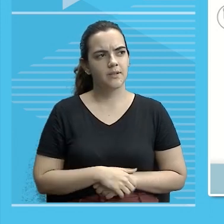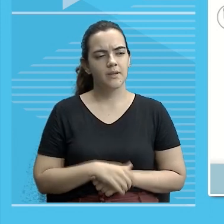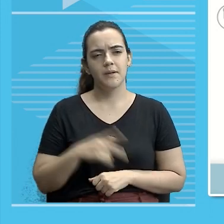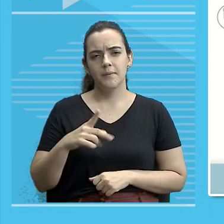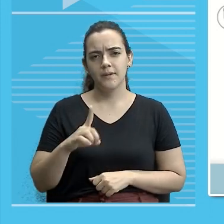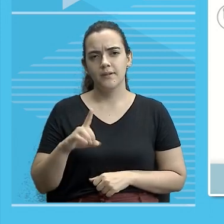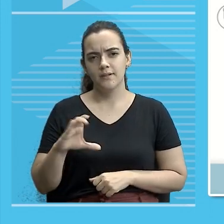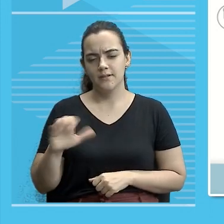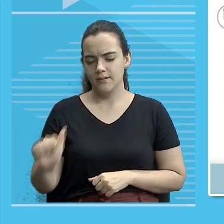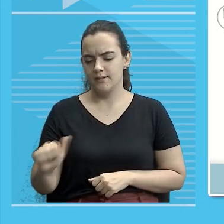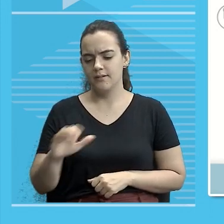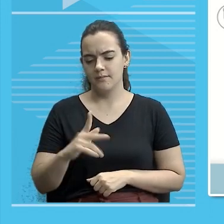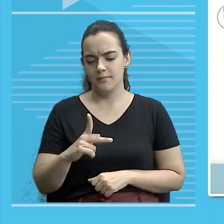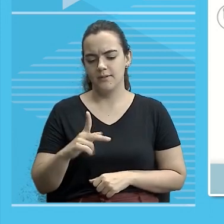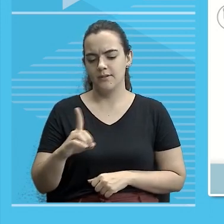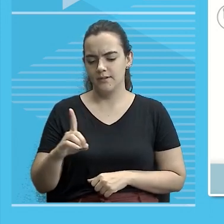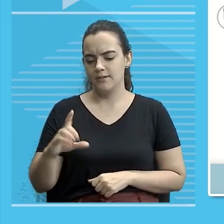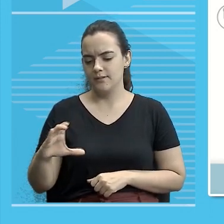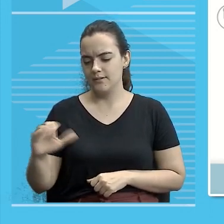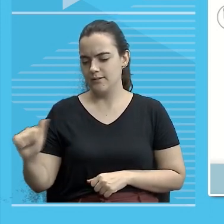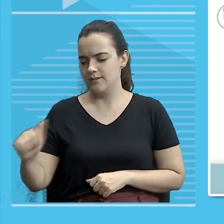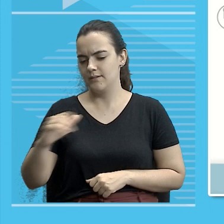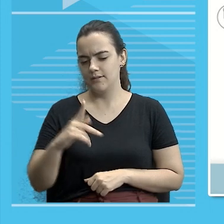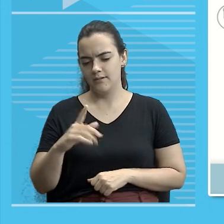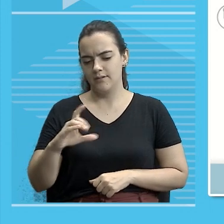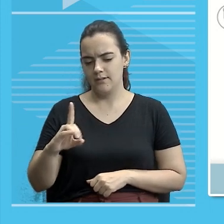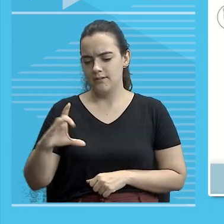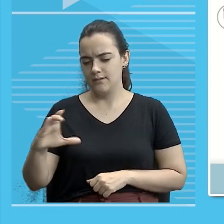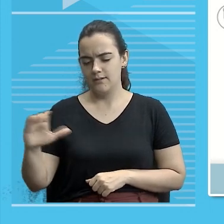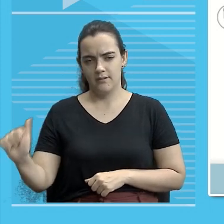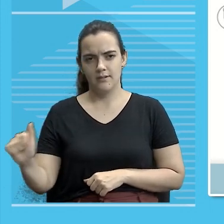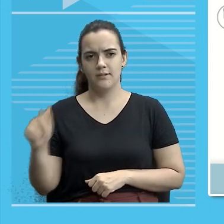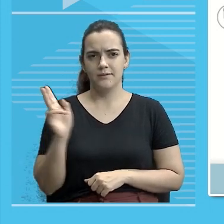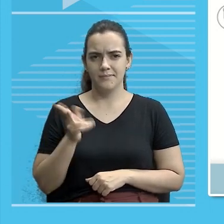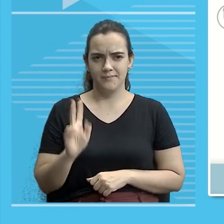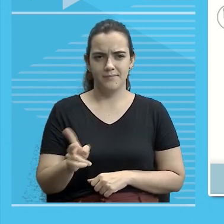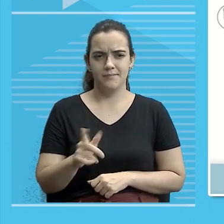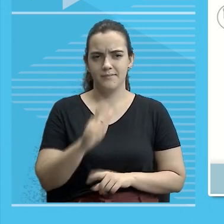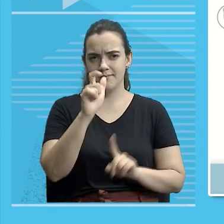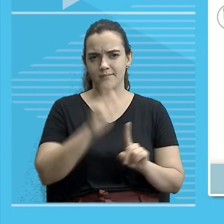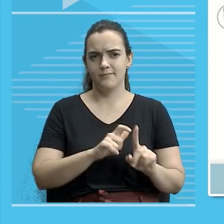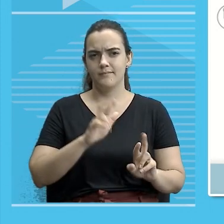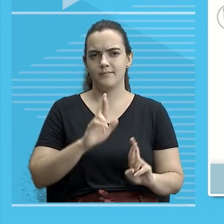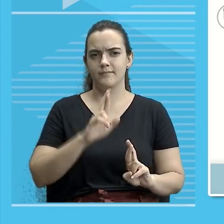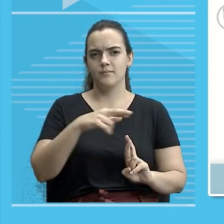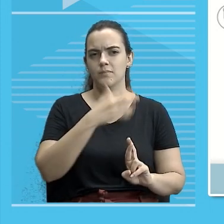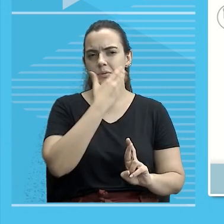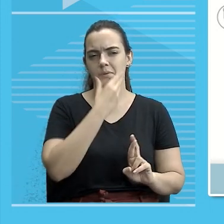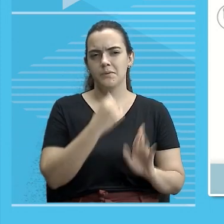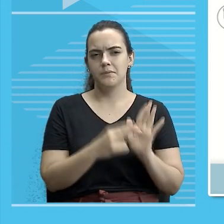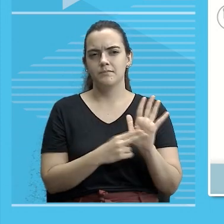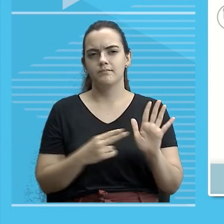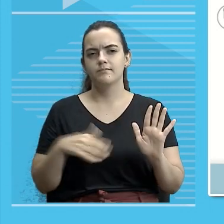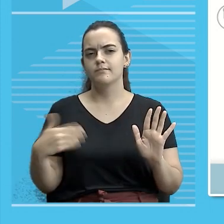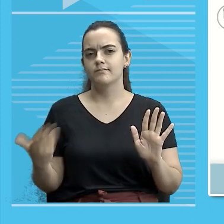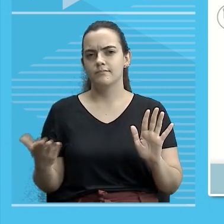PDCA percebeu o Ciclo PDCA trazia o conceito da melhoria contínua